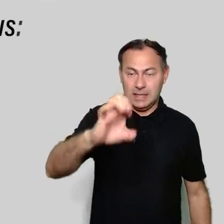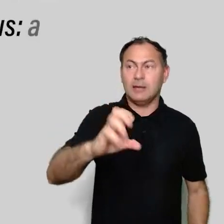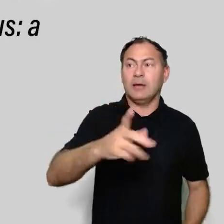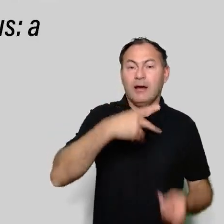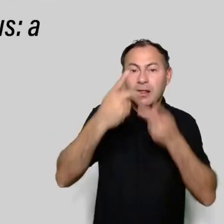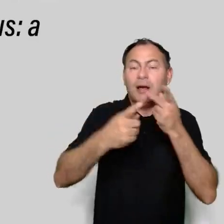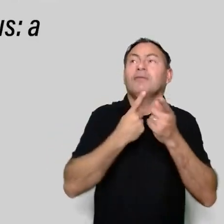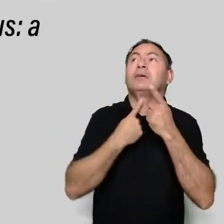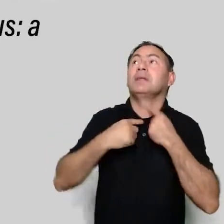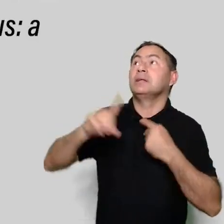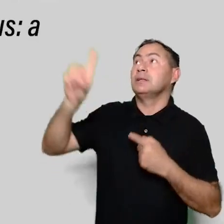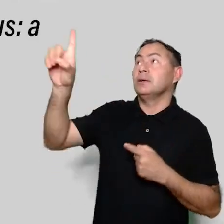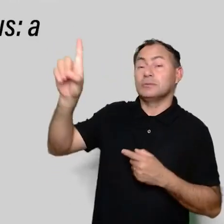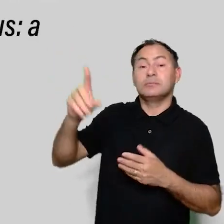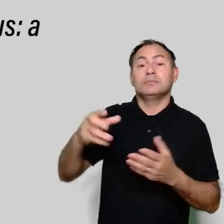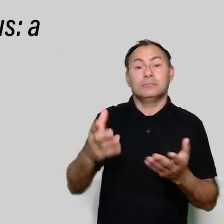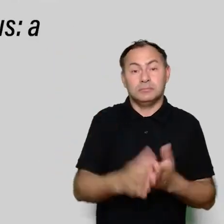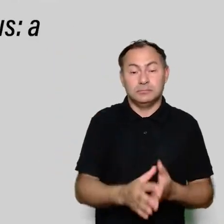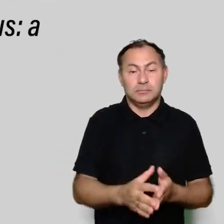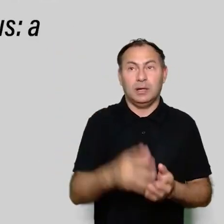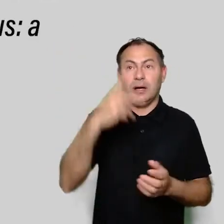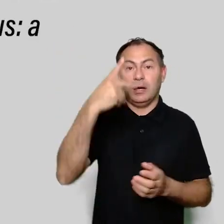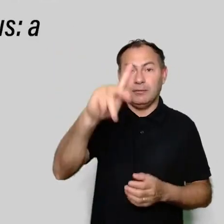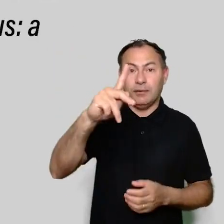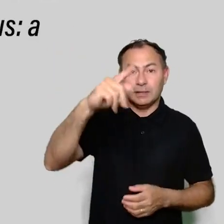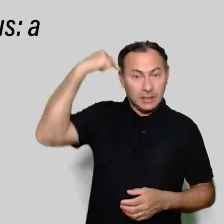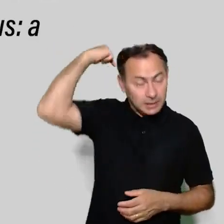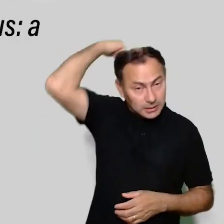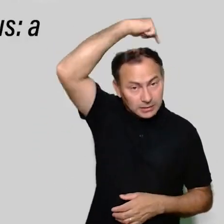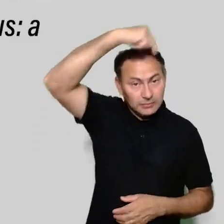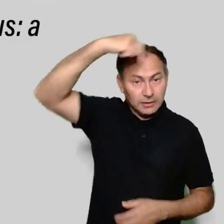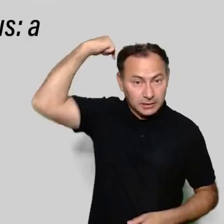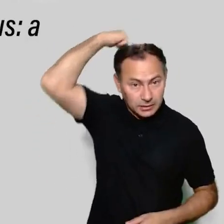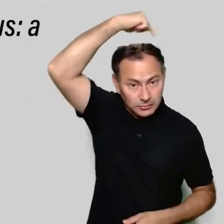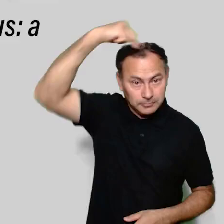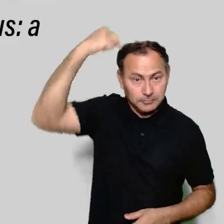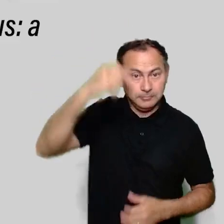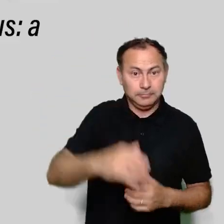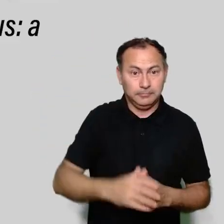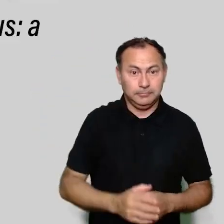é a vontade de Deus, a vossa santificação.